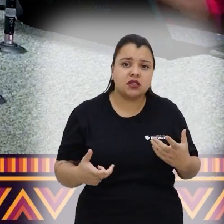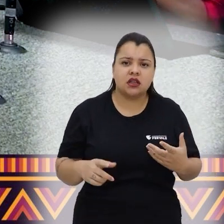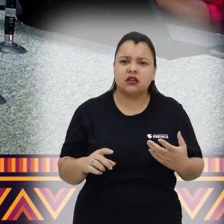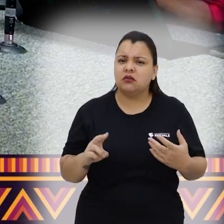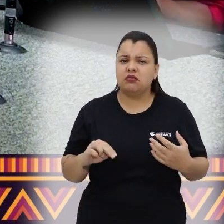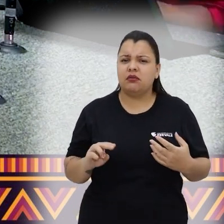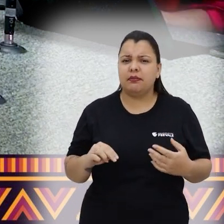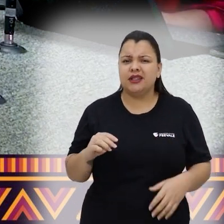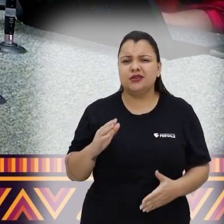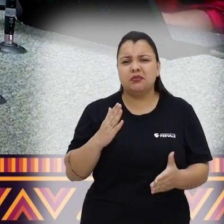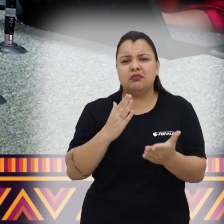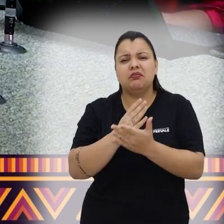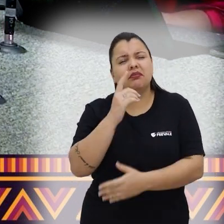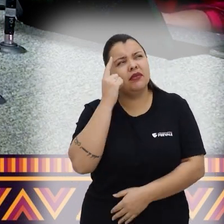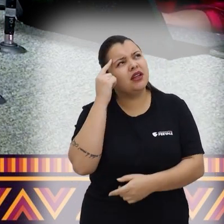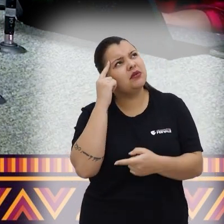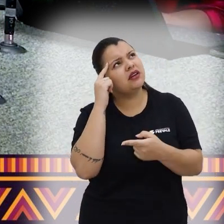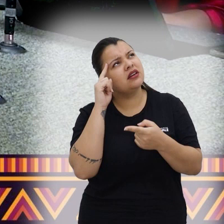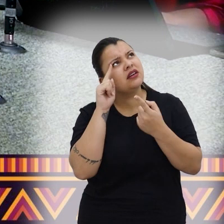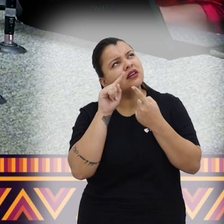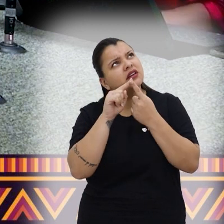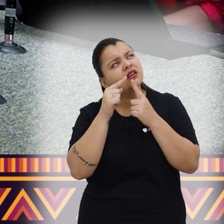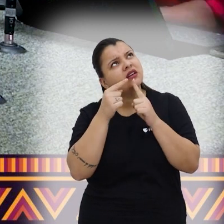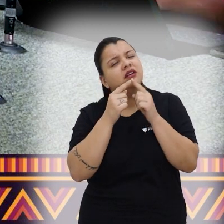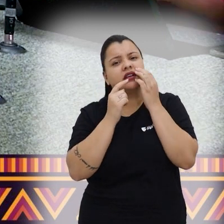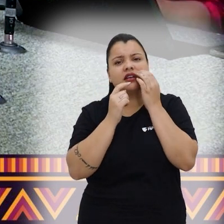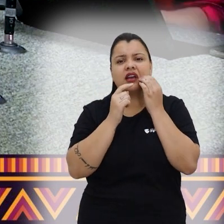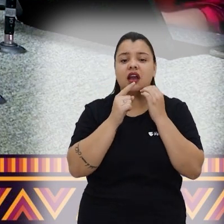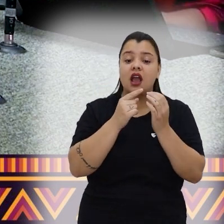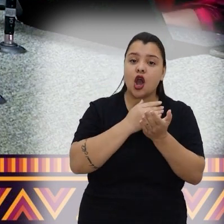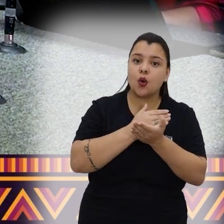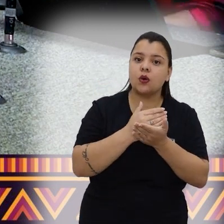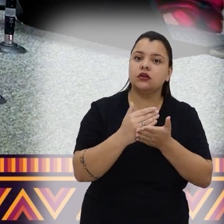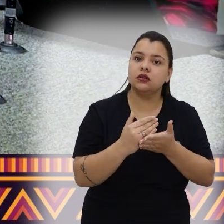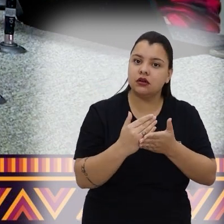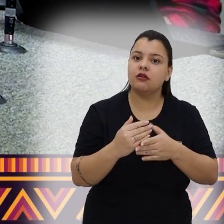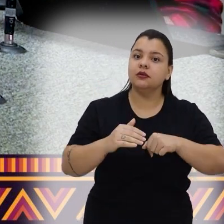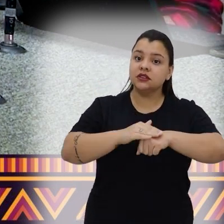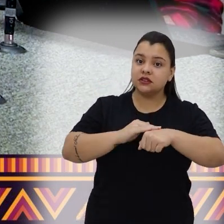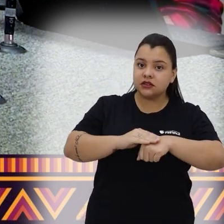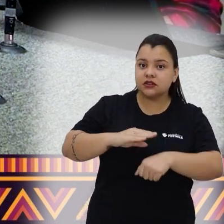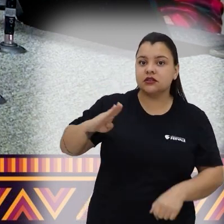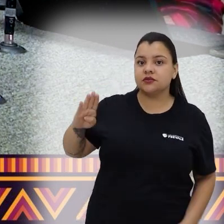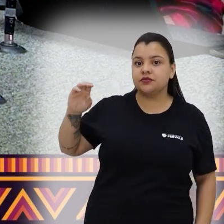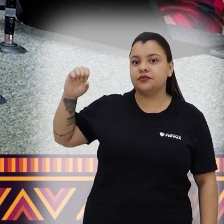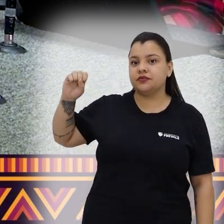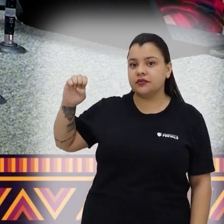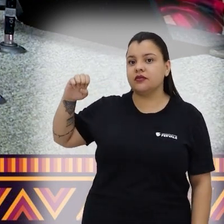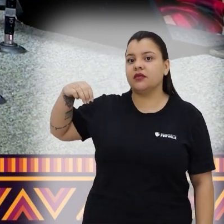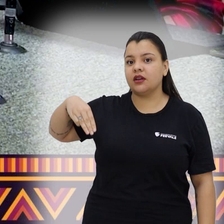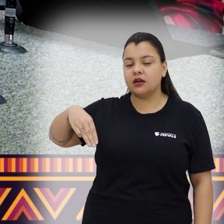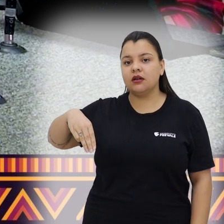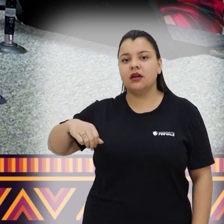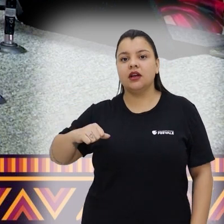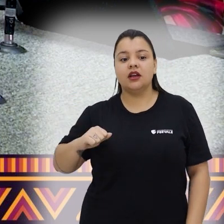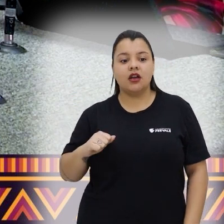para refletir, né, a respeito, né? E quando eu comecei a conversar com o Benhur, que eu entendi assim, pô, eu cheguei a dar aula numa